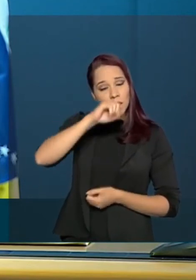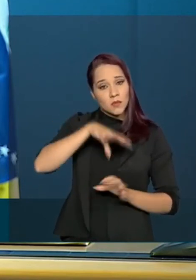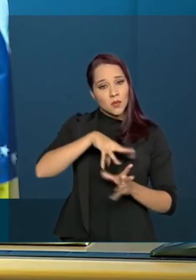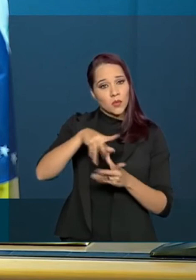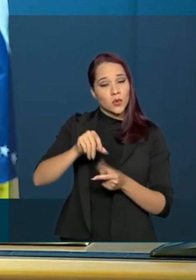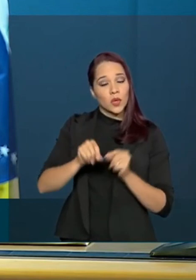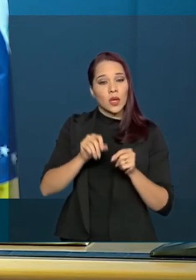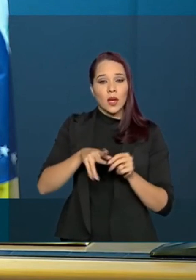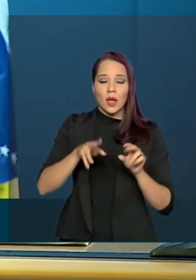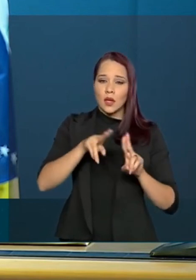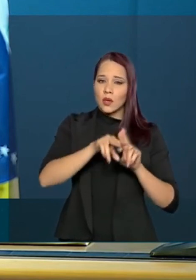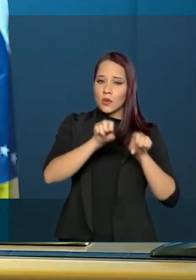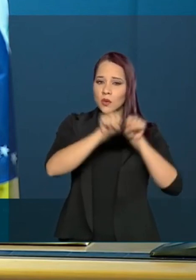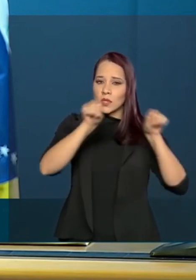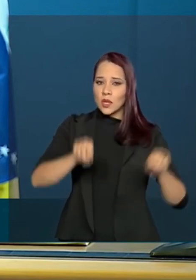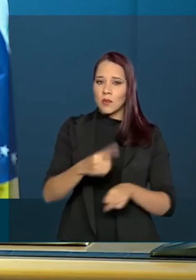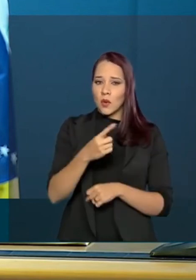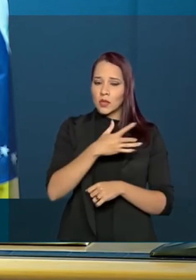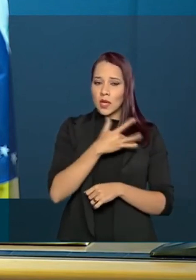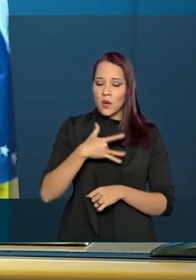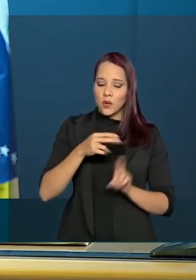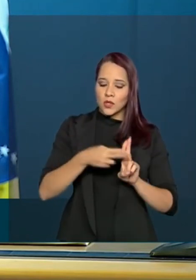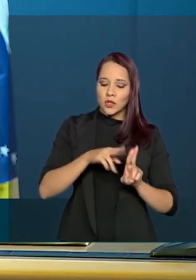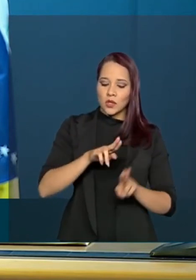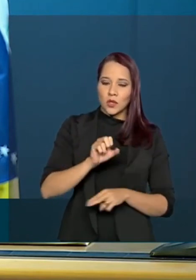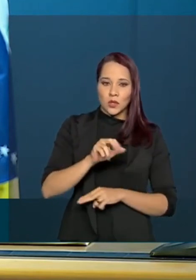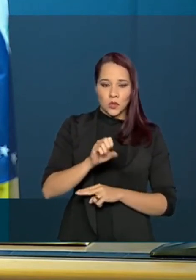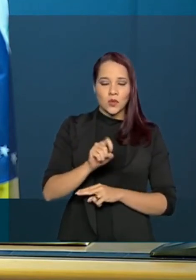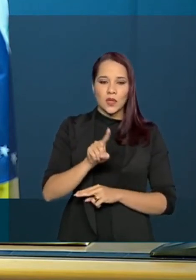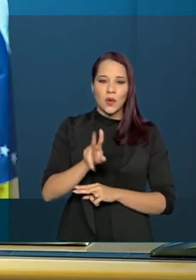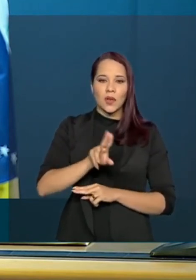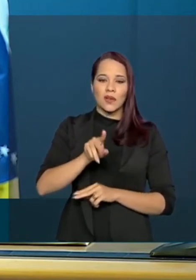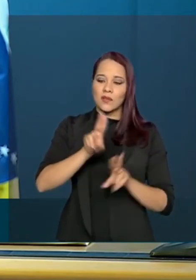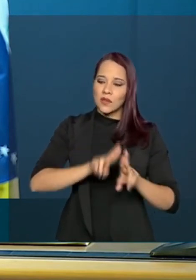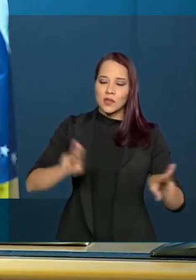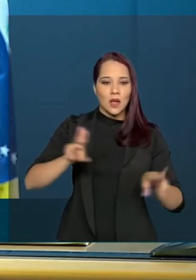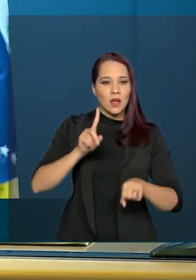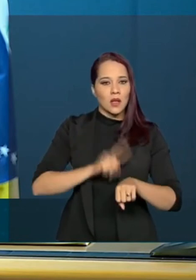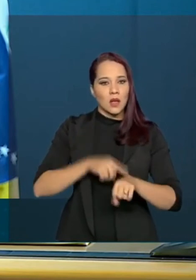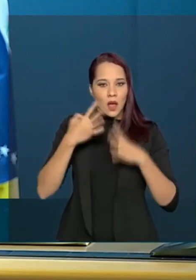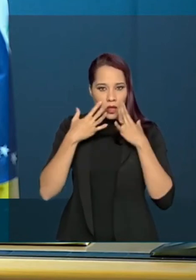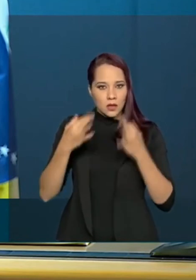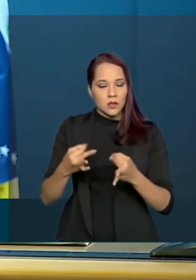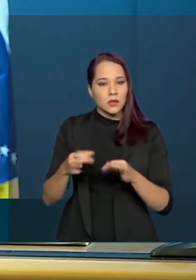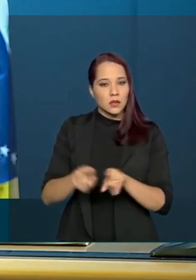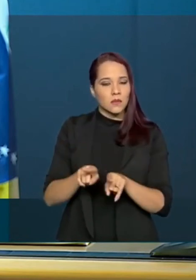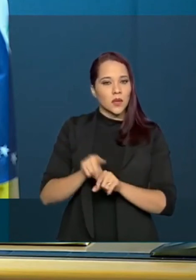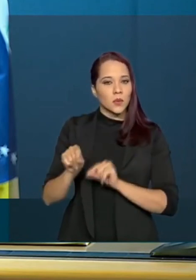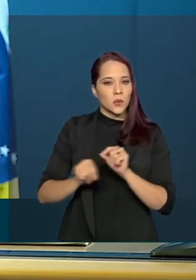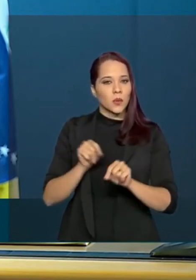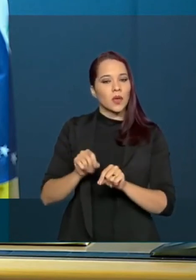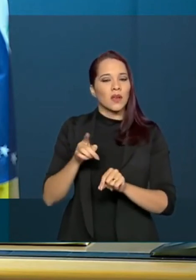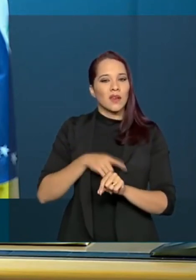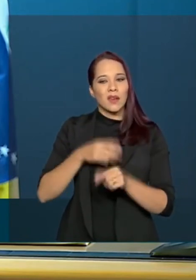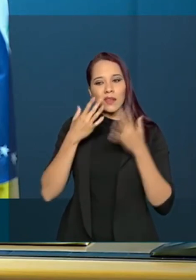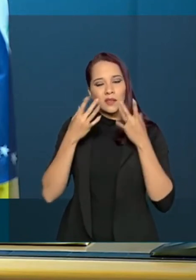é que o Sistema Único de Saúde é um exemplo de universalidade, de pronto atendimento e de